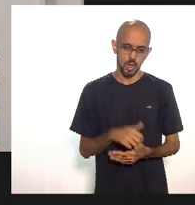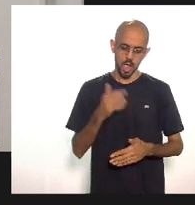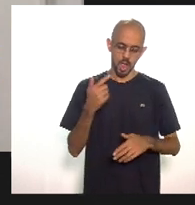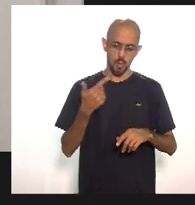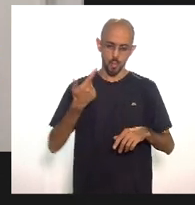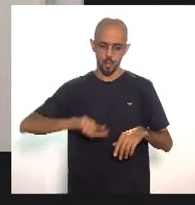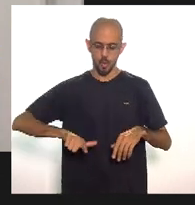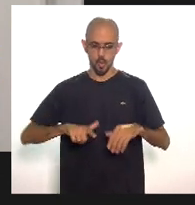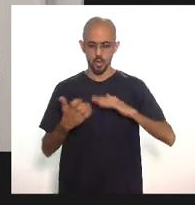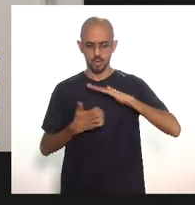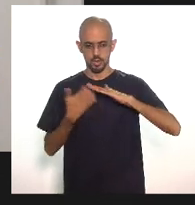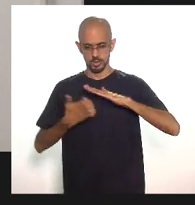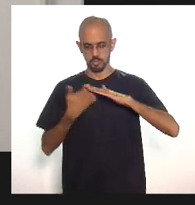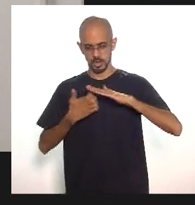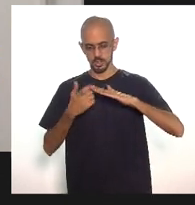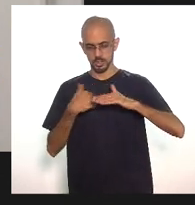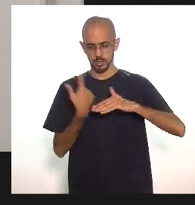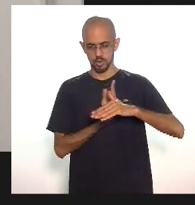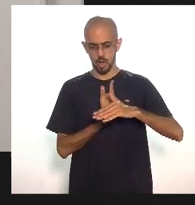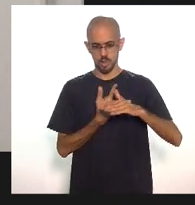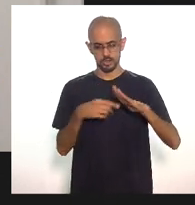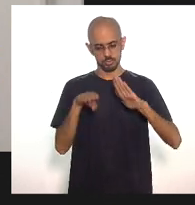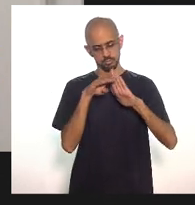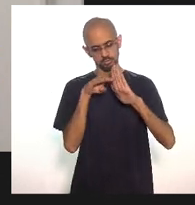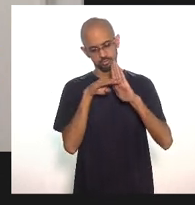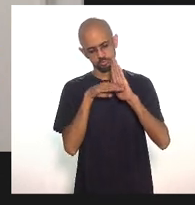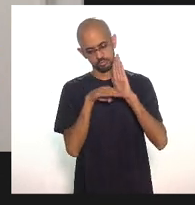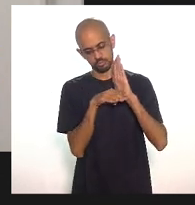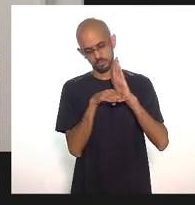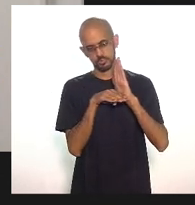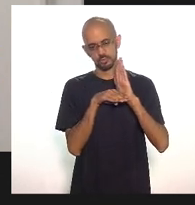entidades que nós relacionamos,